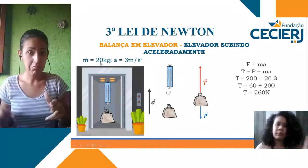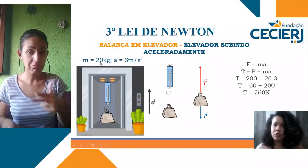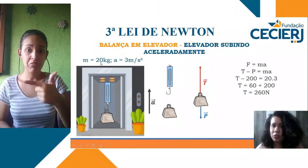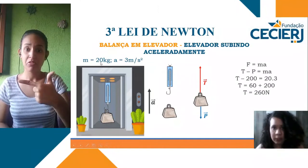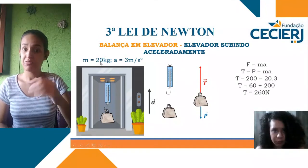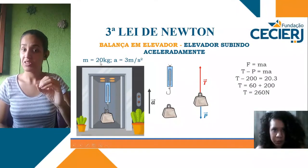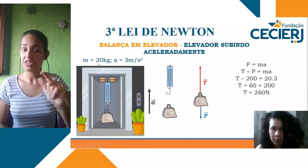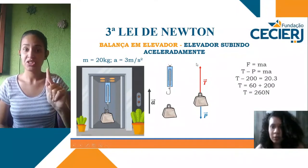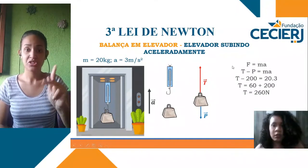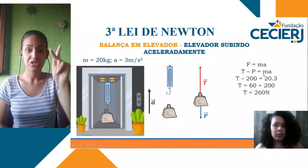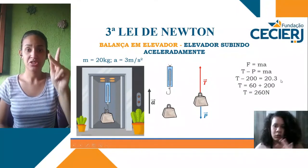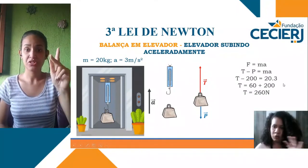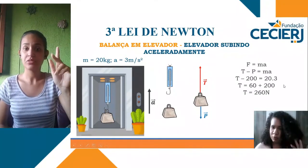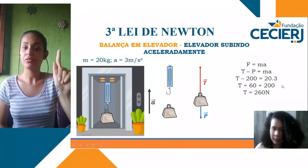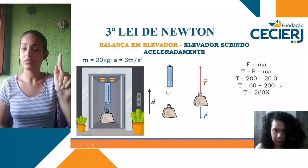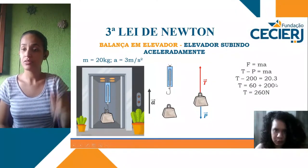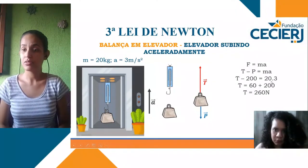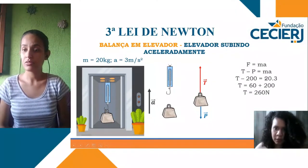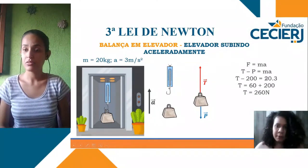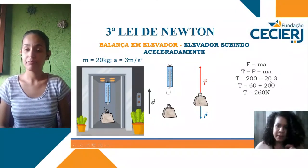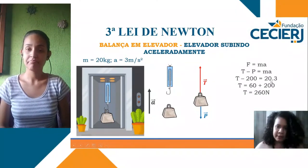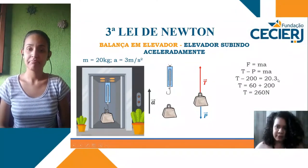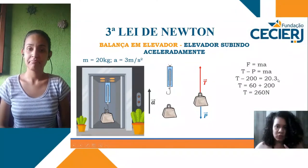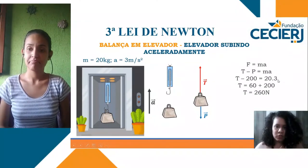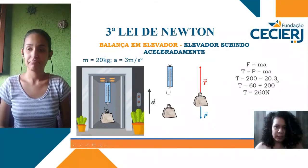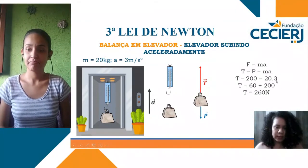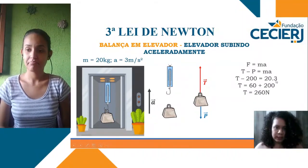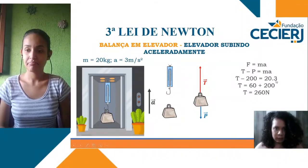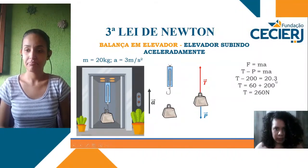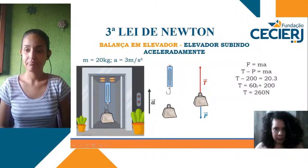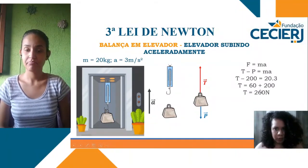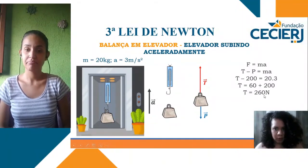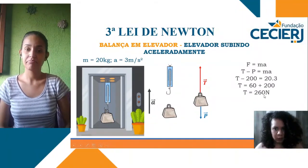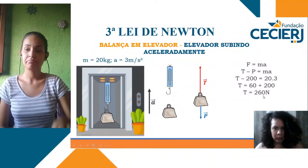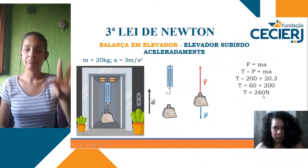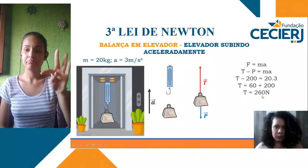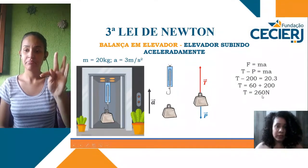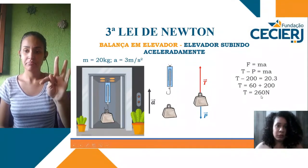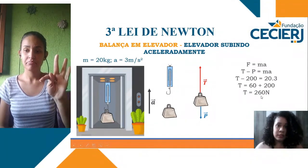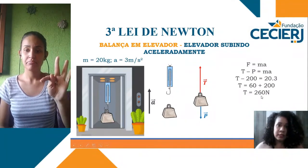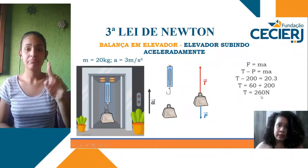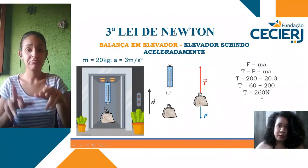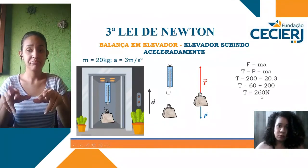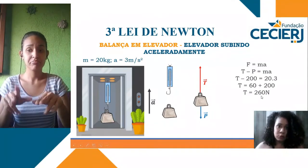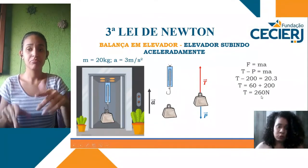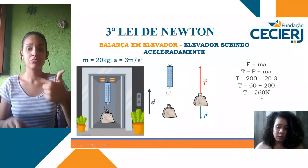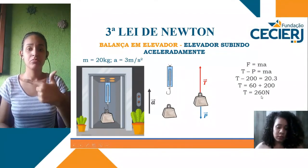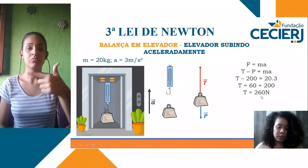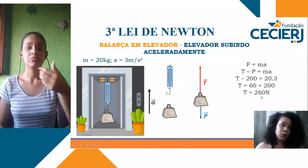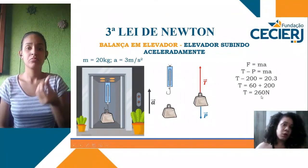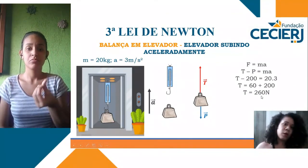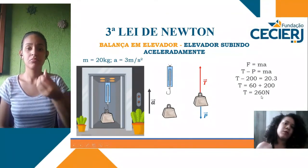continua com 20 quilos, então continua 200, massa 20, aceleração 3, calculando 260